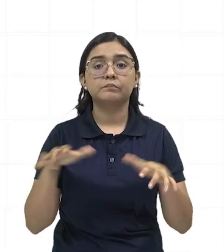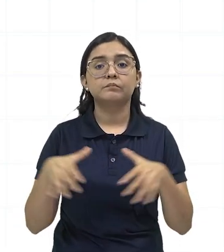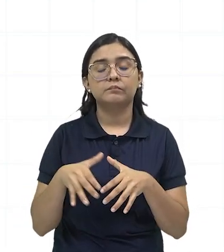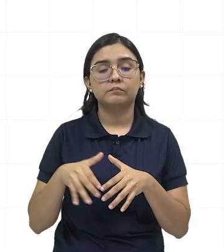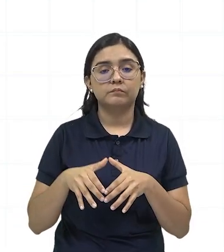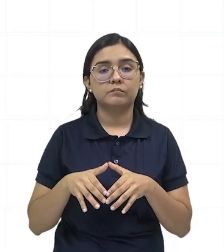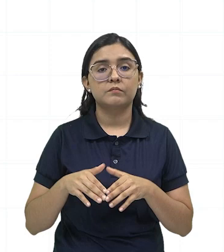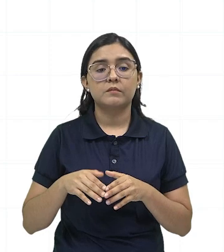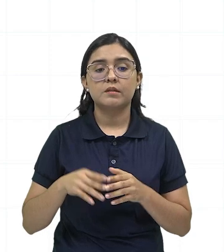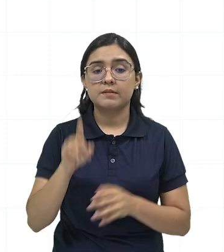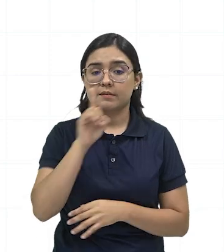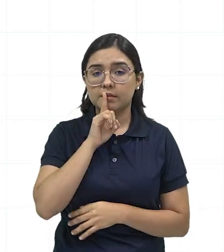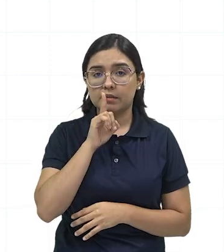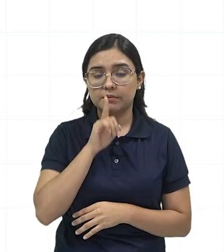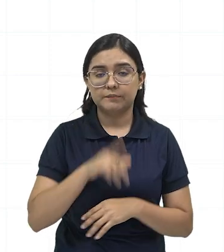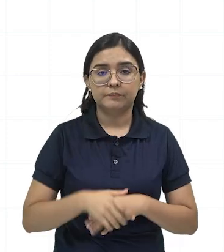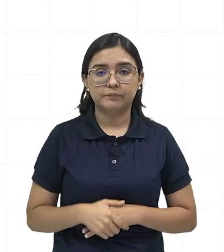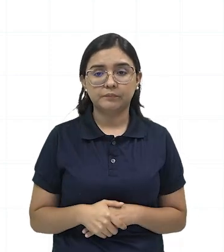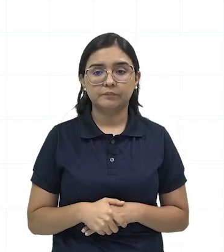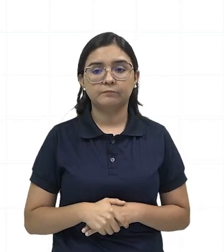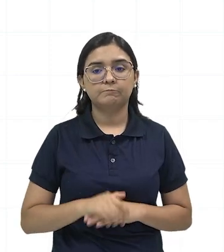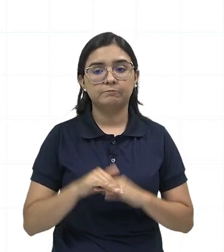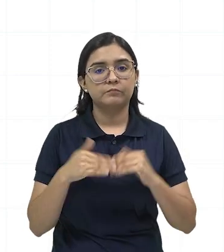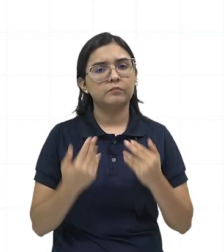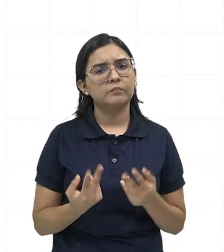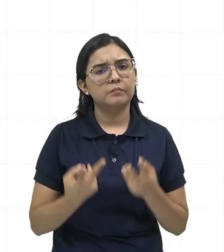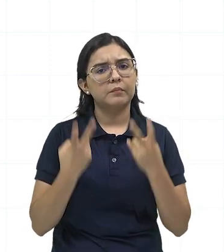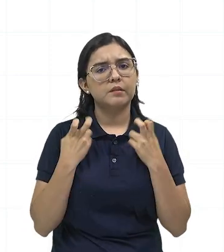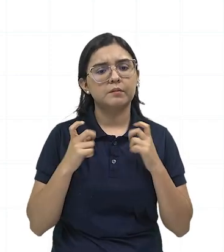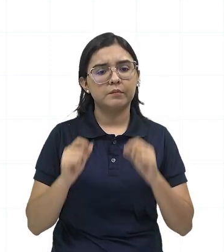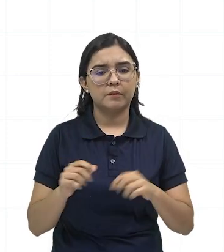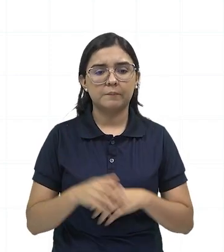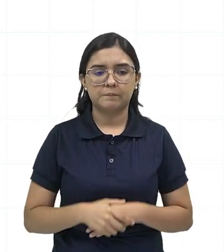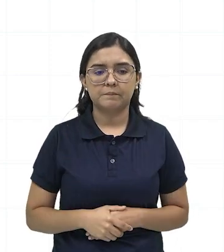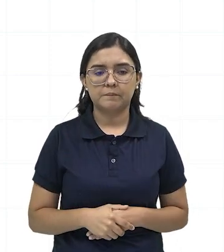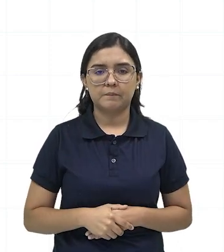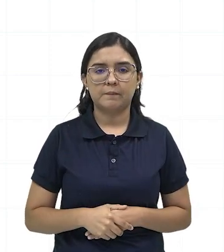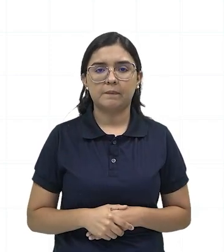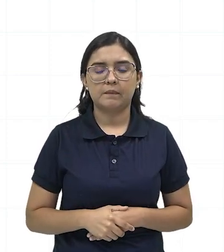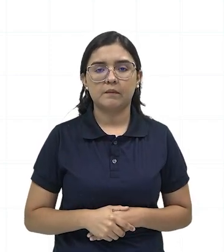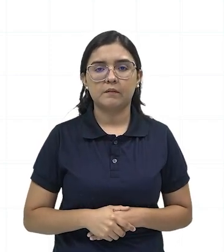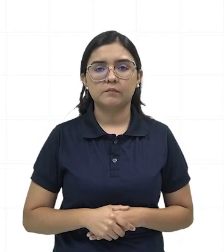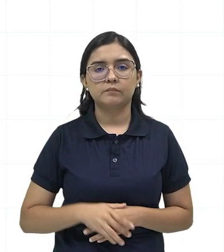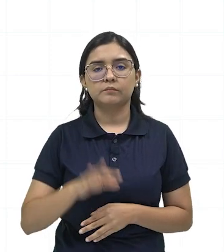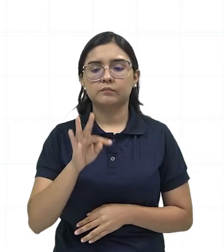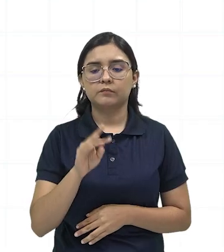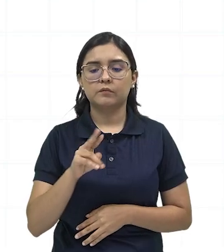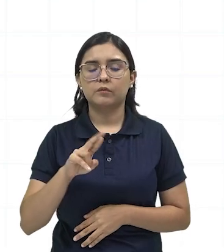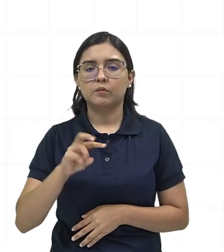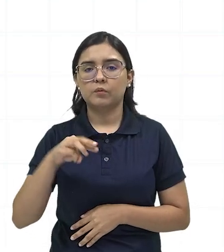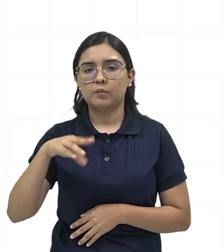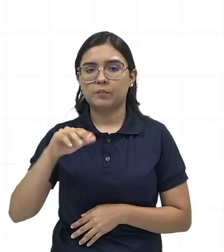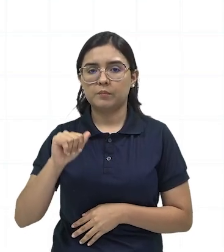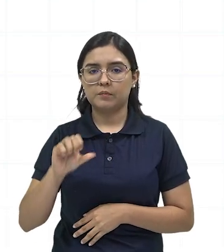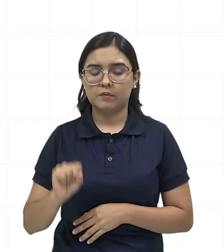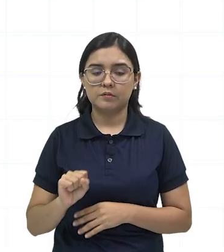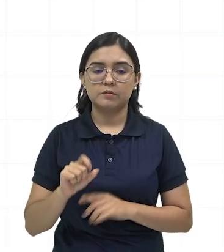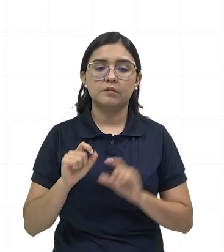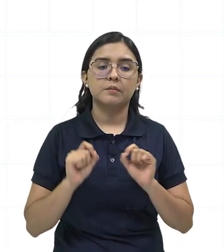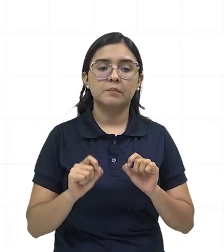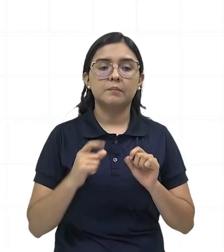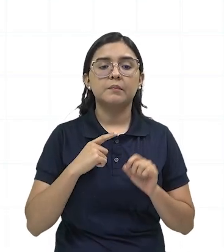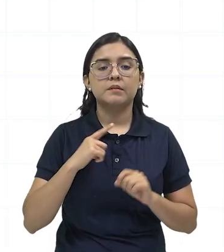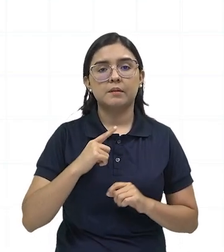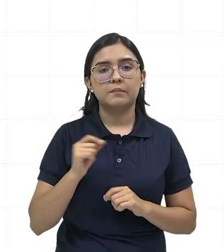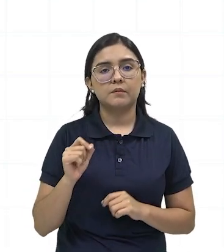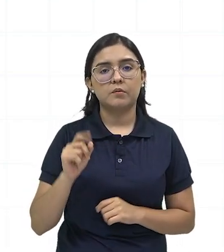turmas, silêncio. Então, observe que turmas é onde está acontecendo a apóstrofe. Observe que ele está